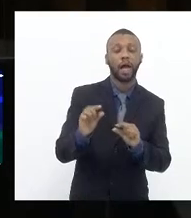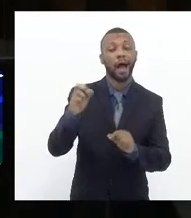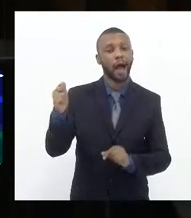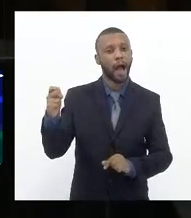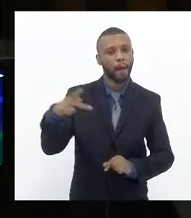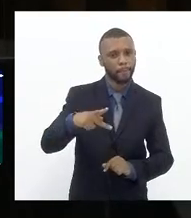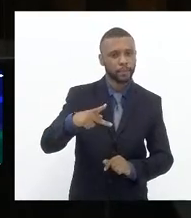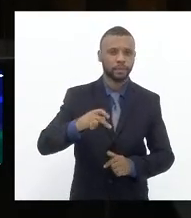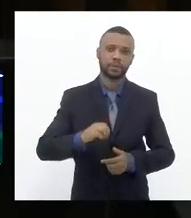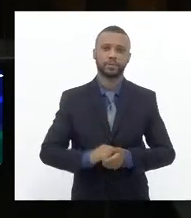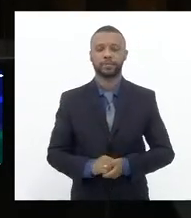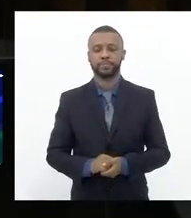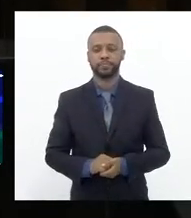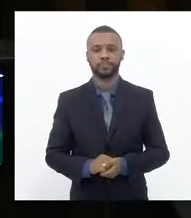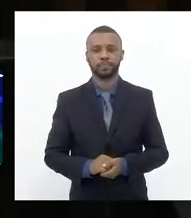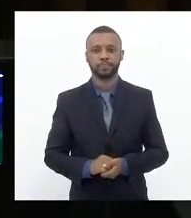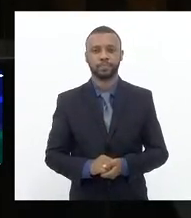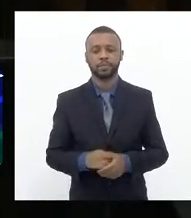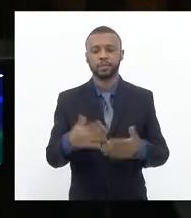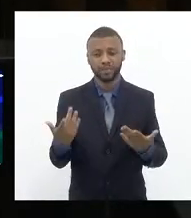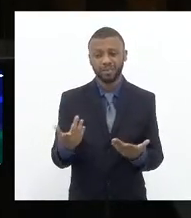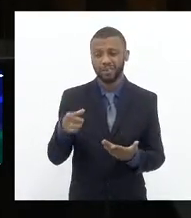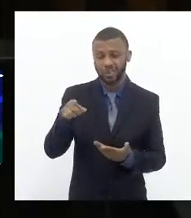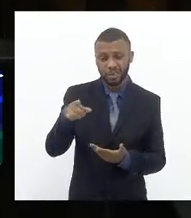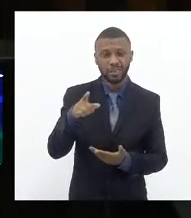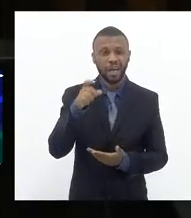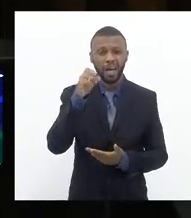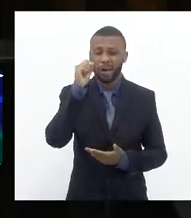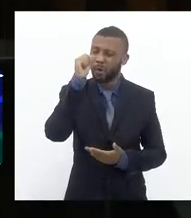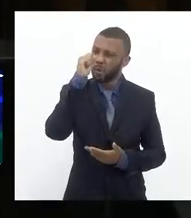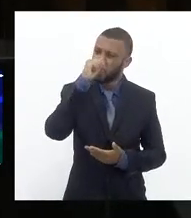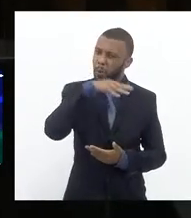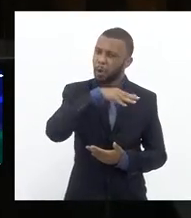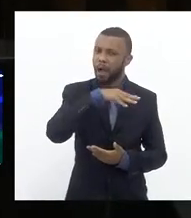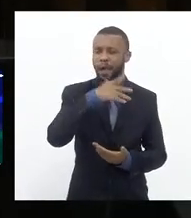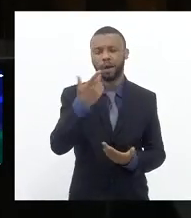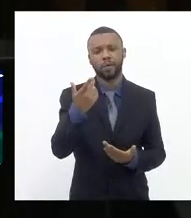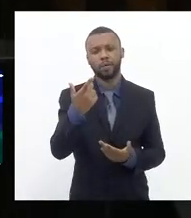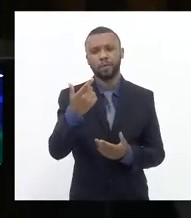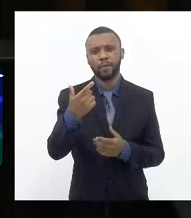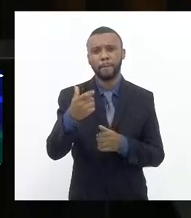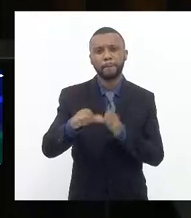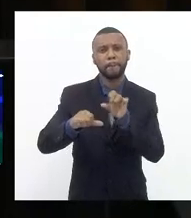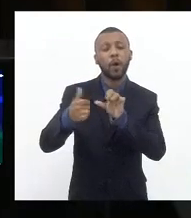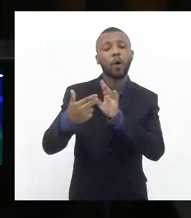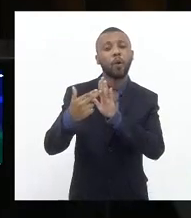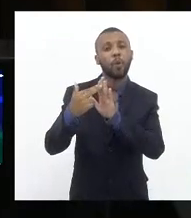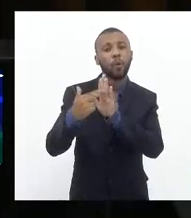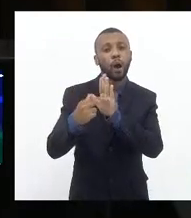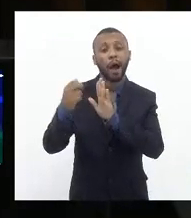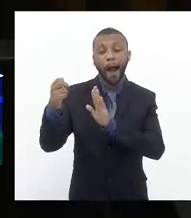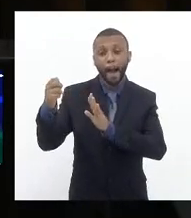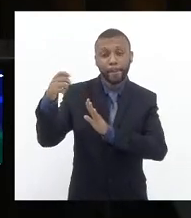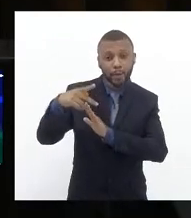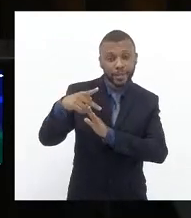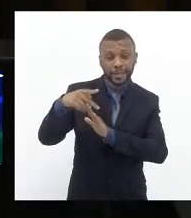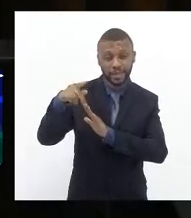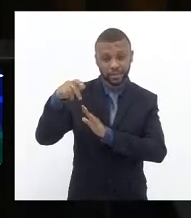aposentadorias. Isso é cruel. Pega esses aposentados da saúde e pega o conjunto dos